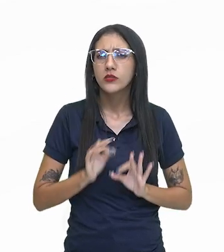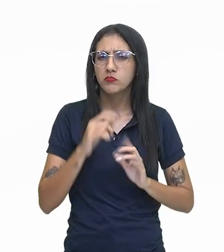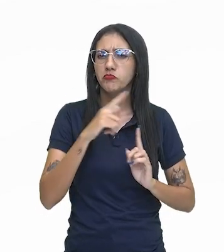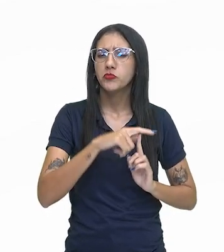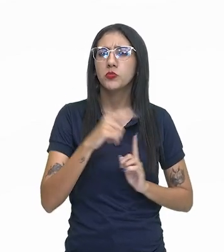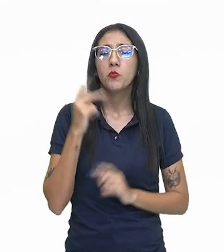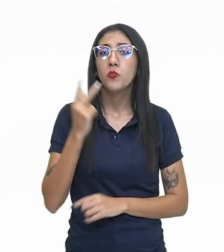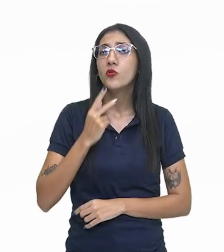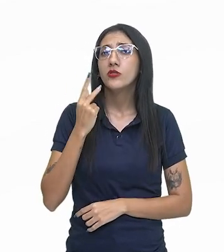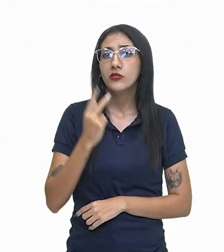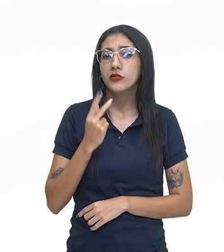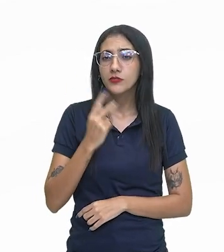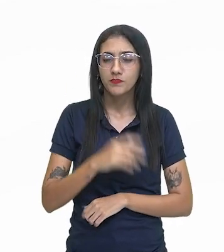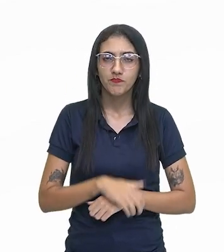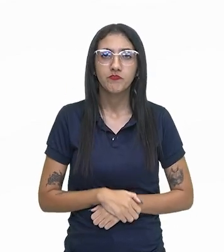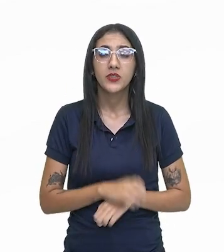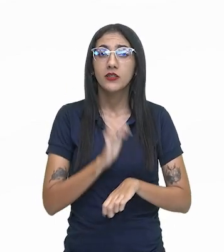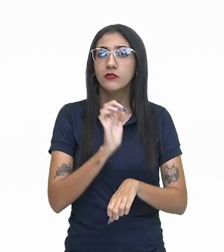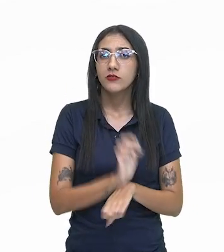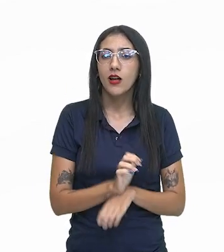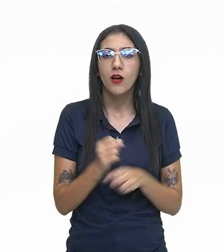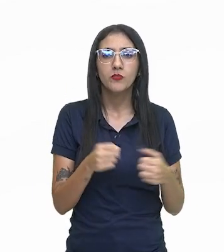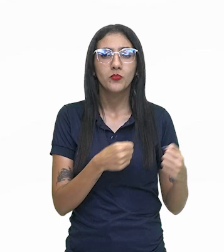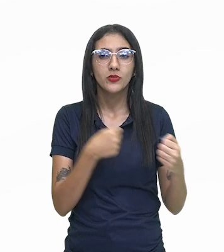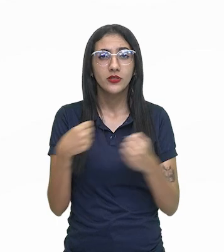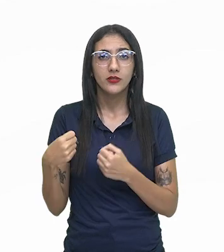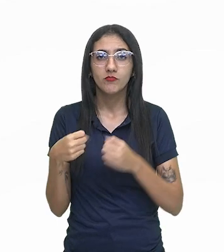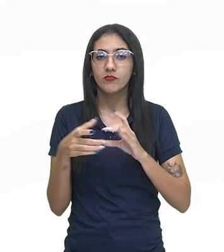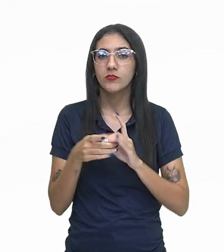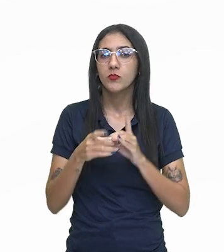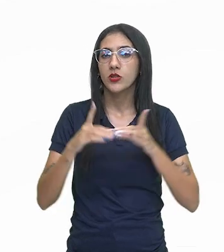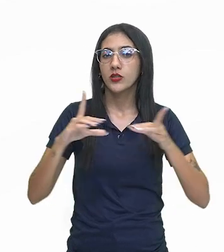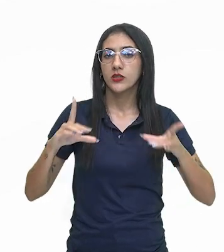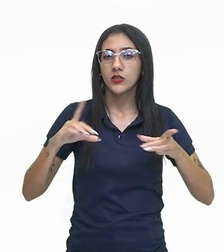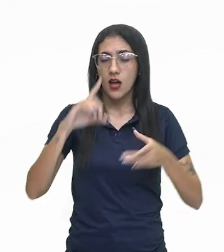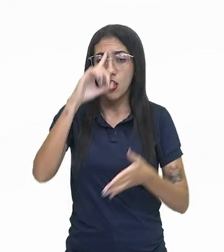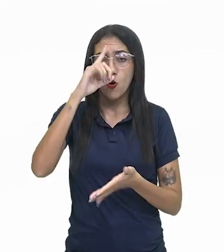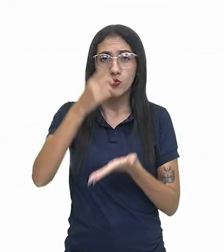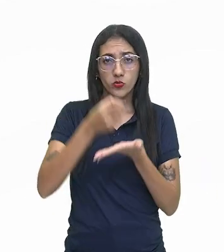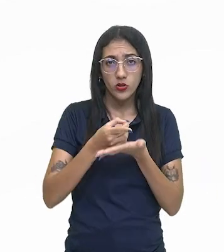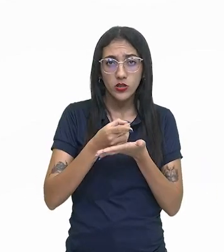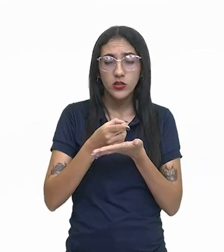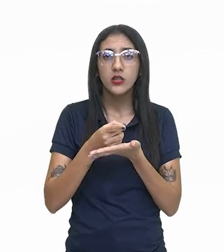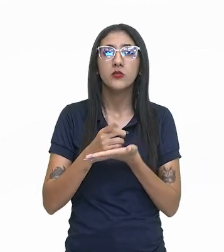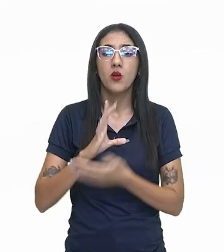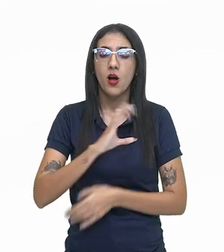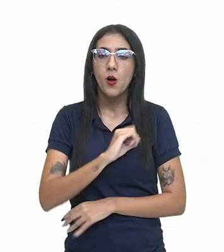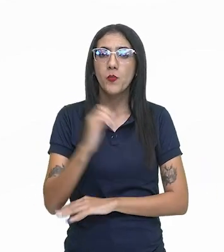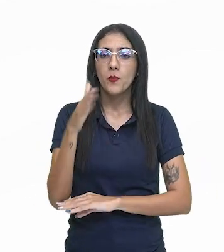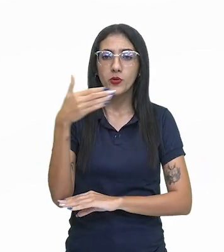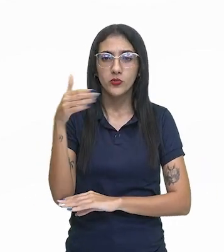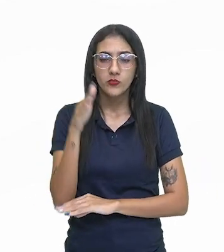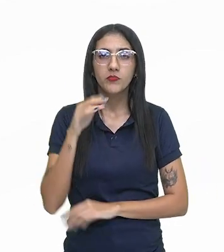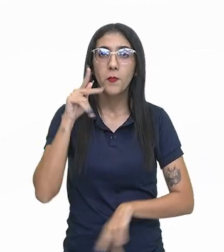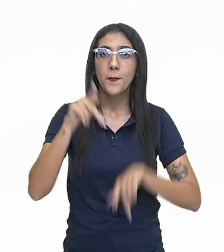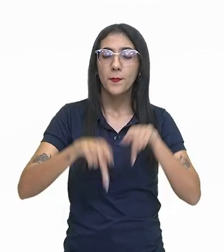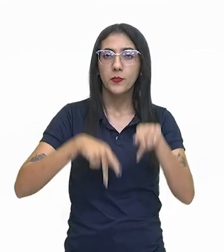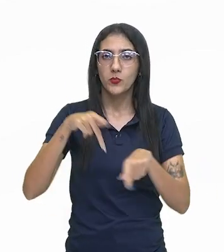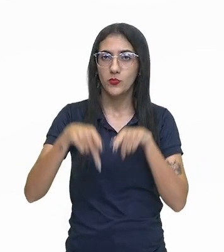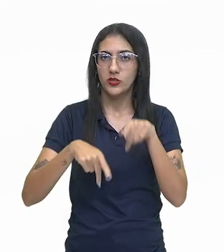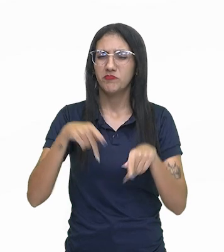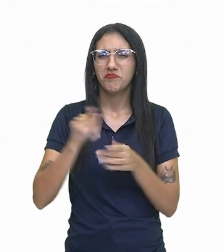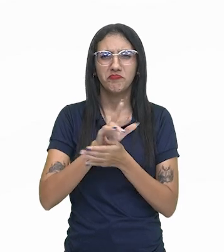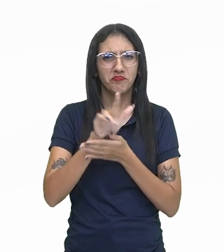de organização política. Estado, poder, democracia, autoritarismo,